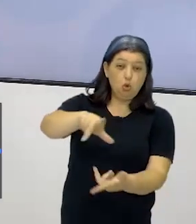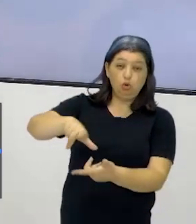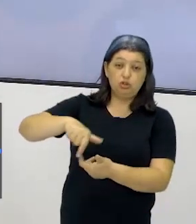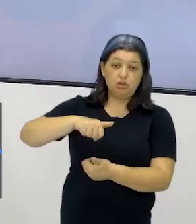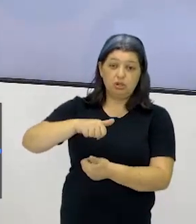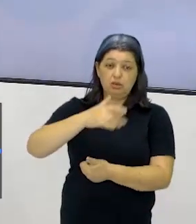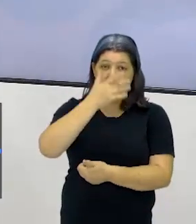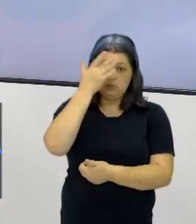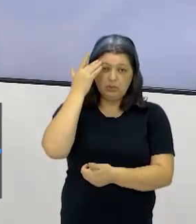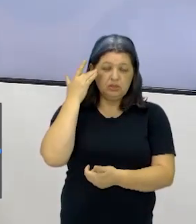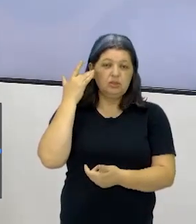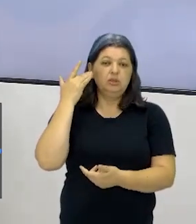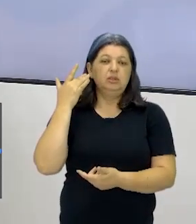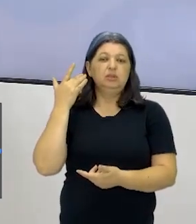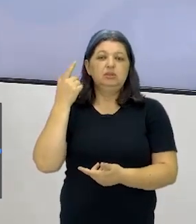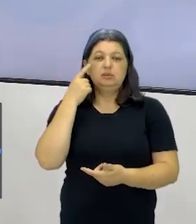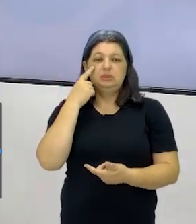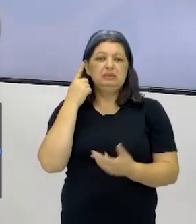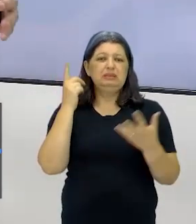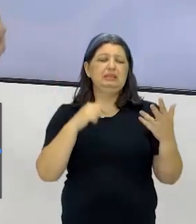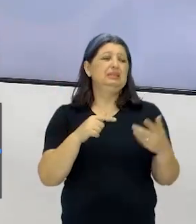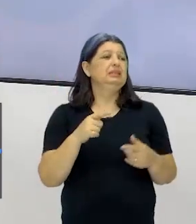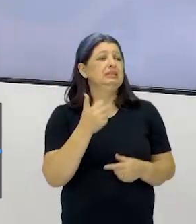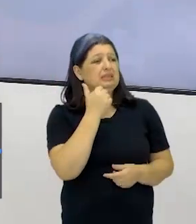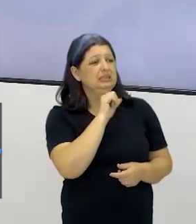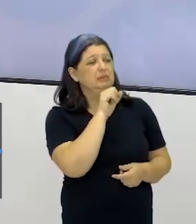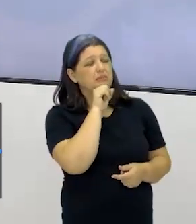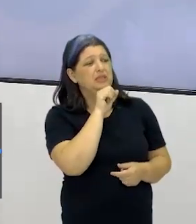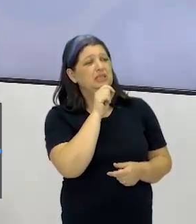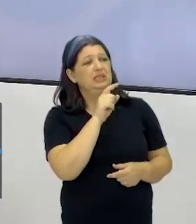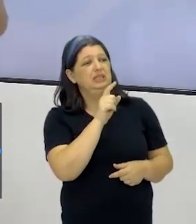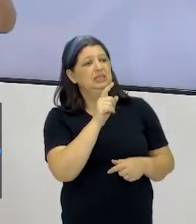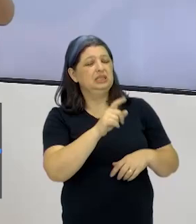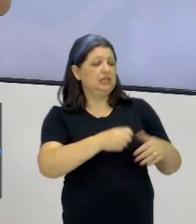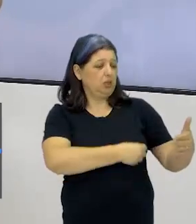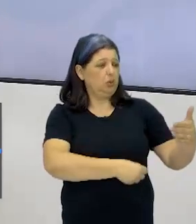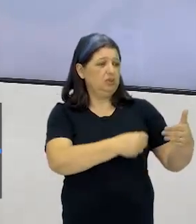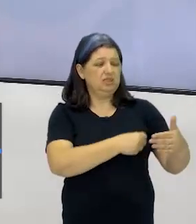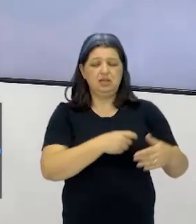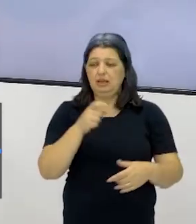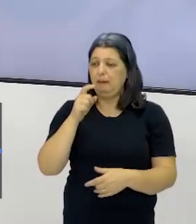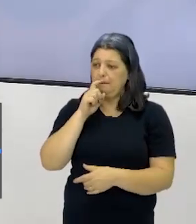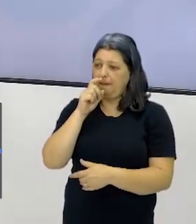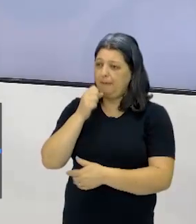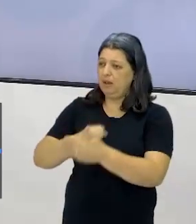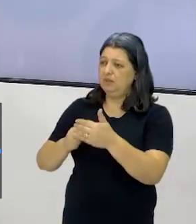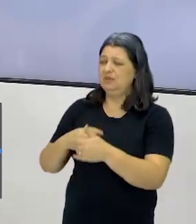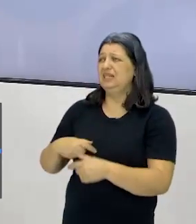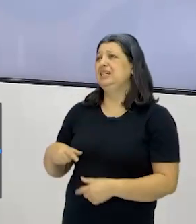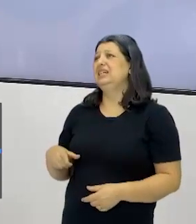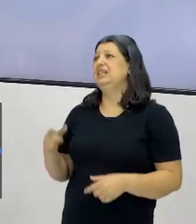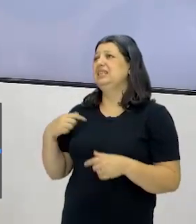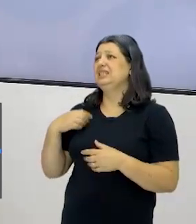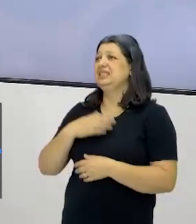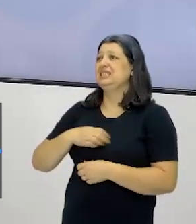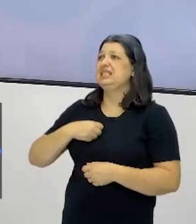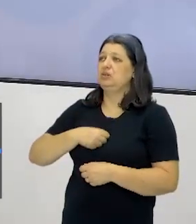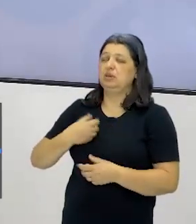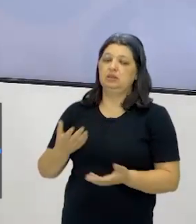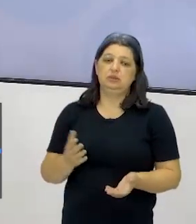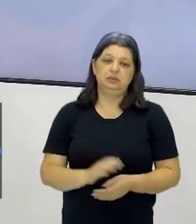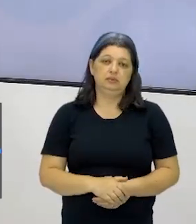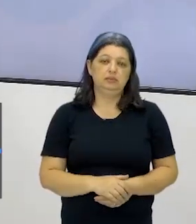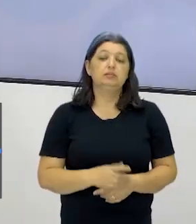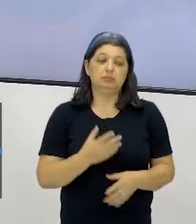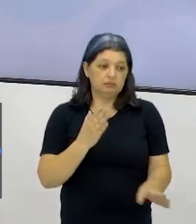gente que reviu os parentes, reviu a mãe que estava na cozinha. Oi, mãe, há quanto tempo? O pai que estava lá arrumando as coisas, e aí, gente, se reencontraram.